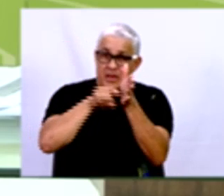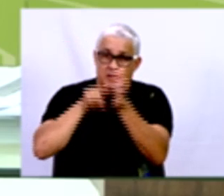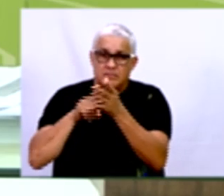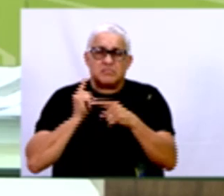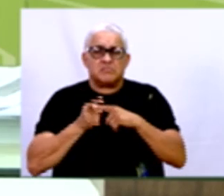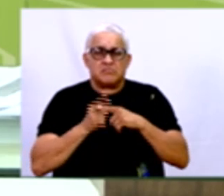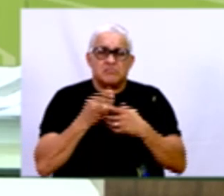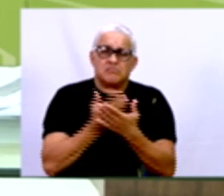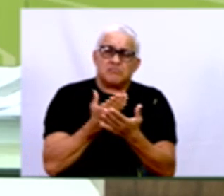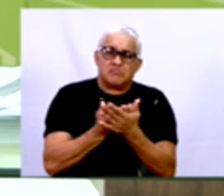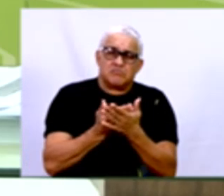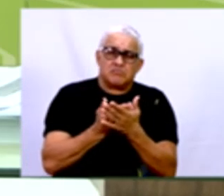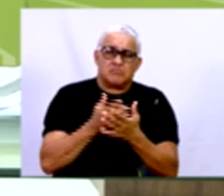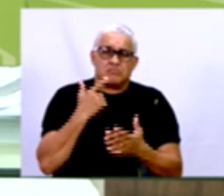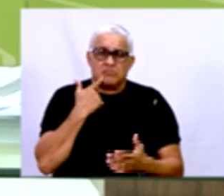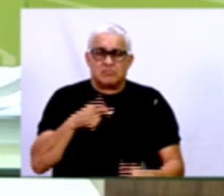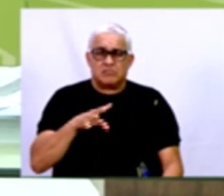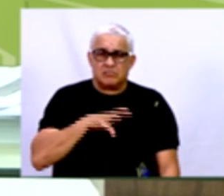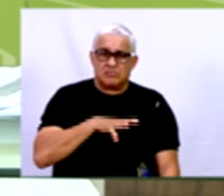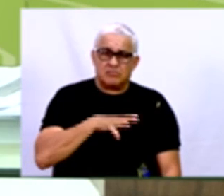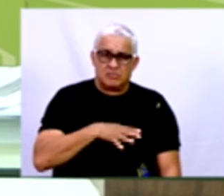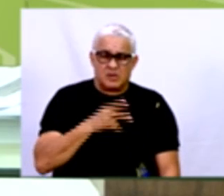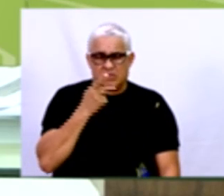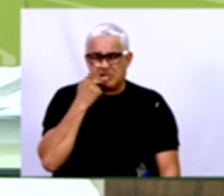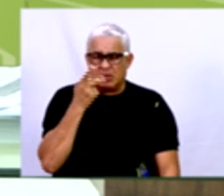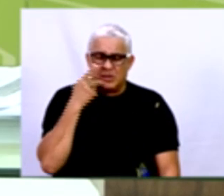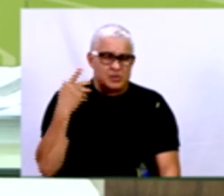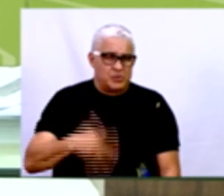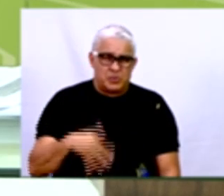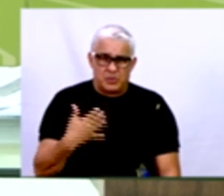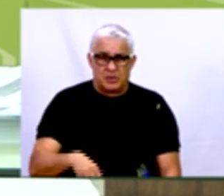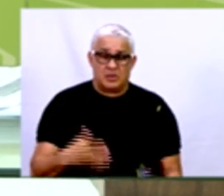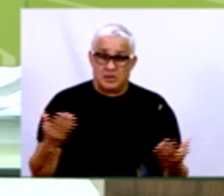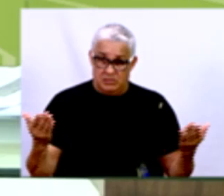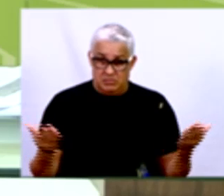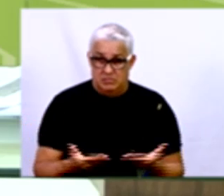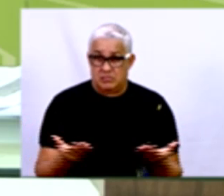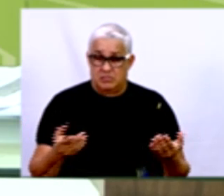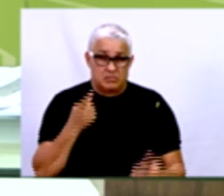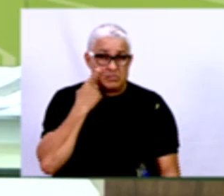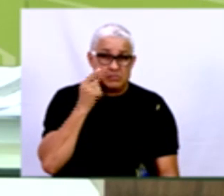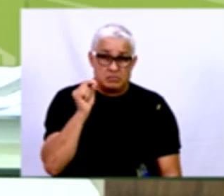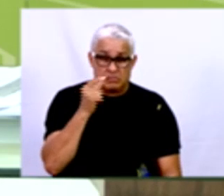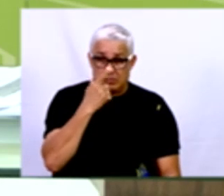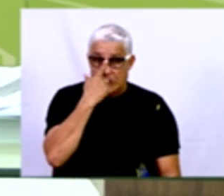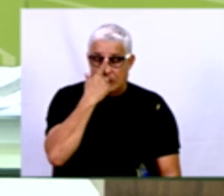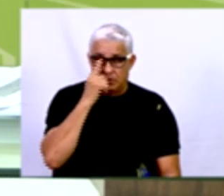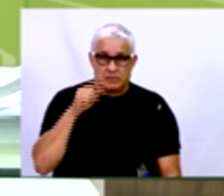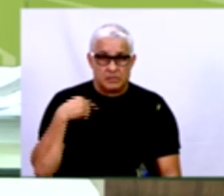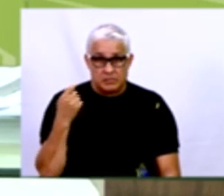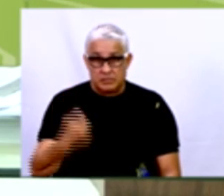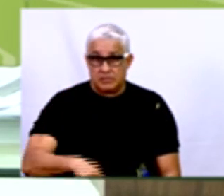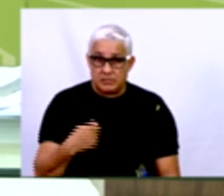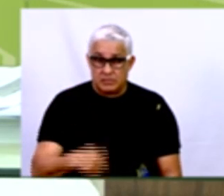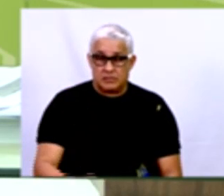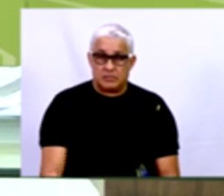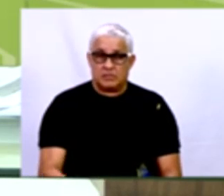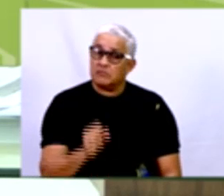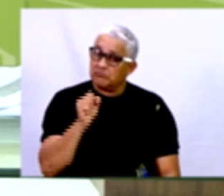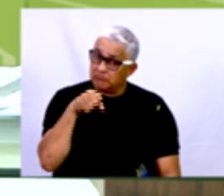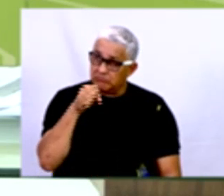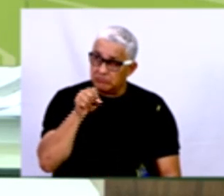língua portuguesa, já que a gente fala tanto. Então, nós vamos ver a partir de agora, né, que nós precisamos